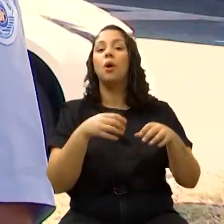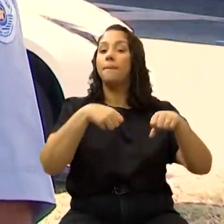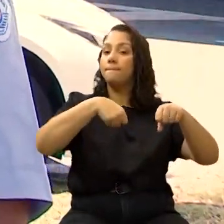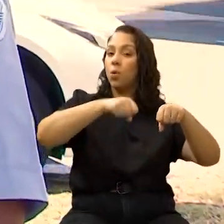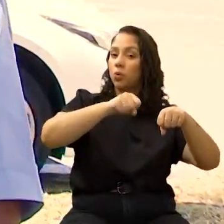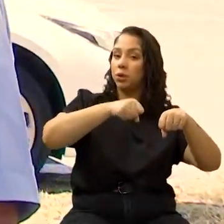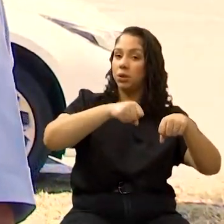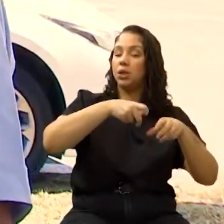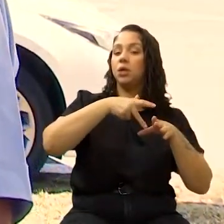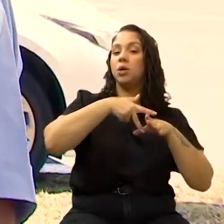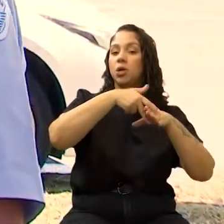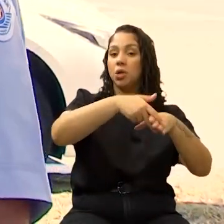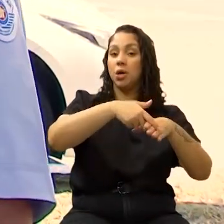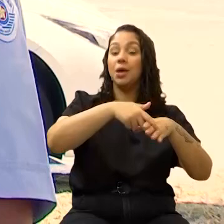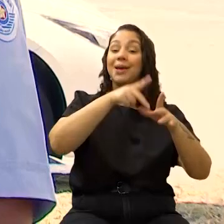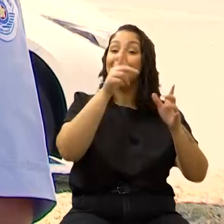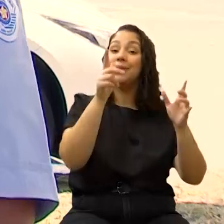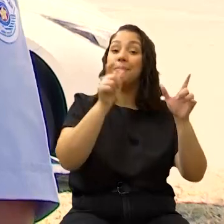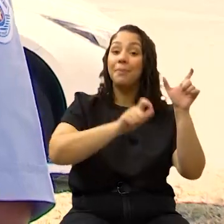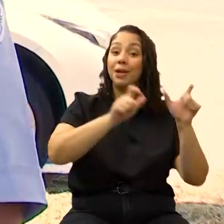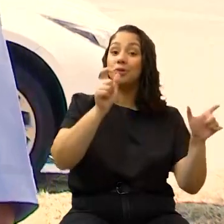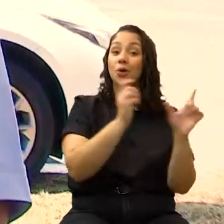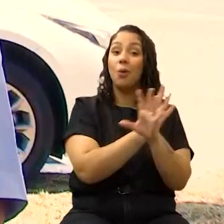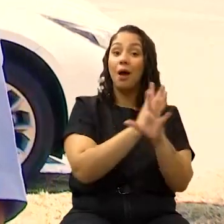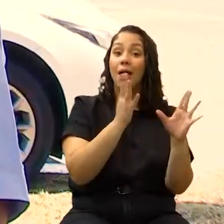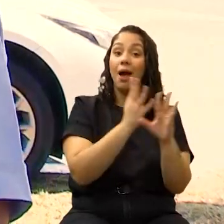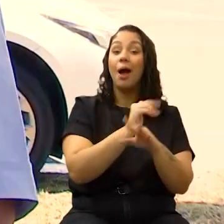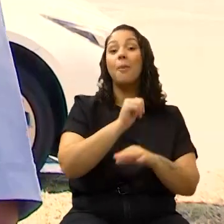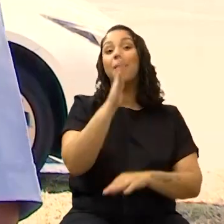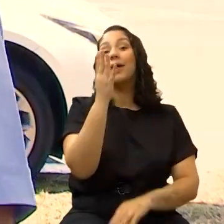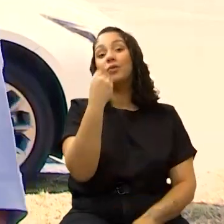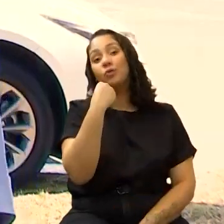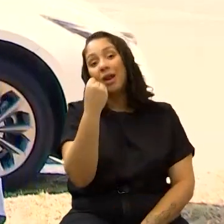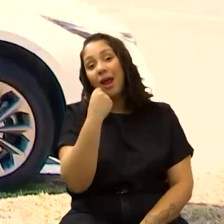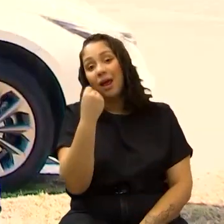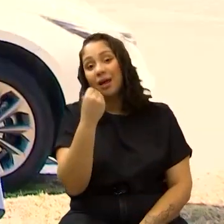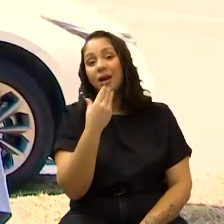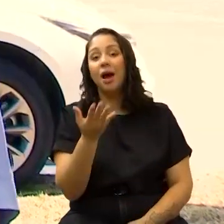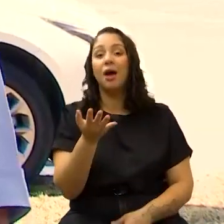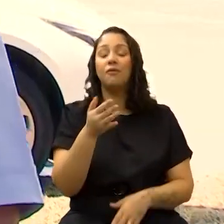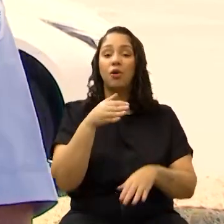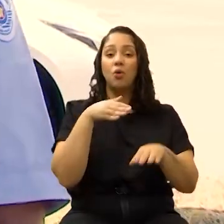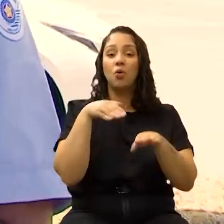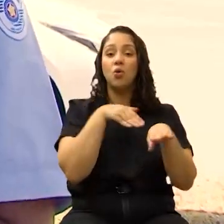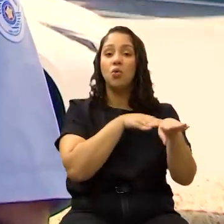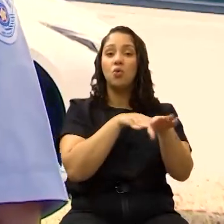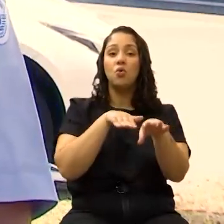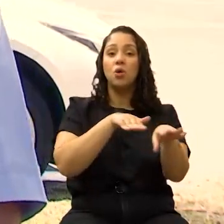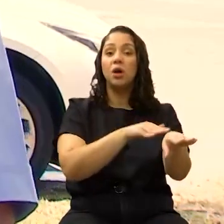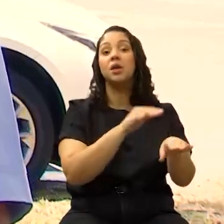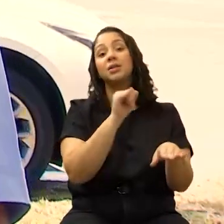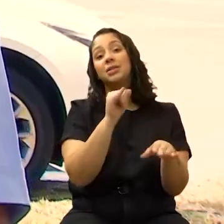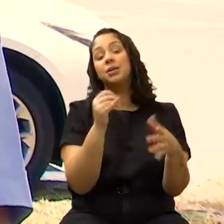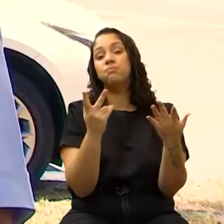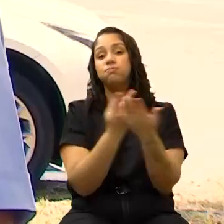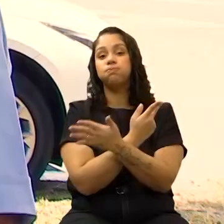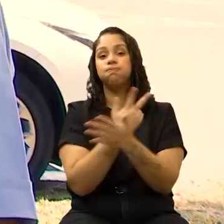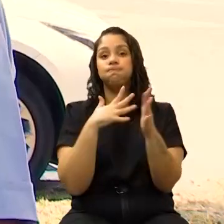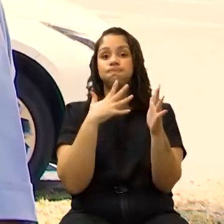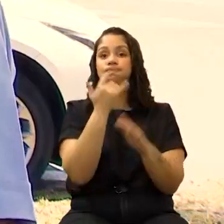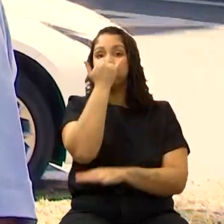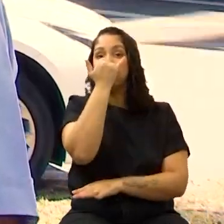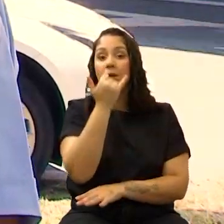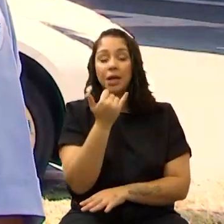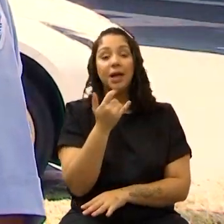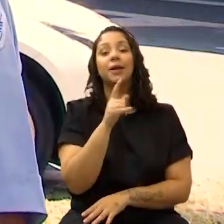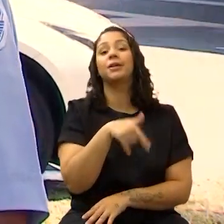e do motociclista, que geralmente são as pessoas mais vulneráveis, né, e que infelizmente, quando se envolve em